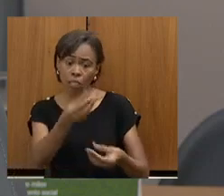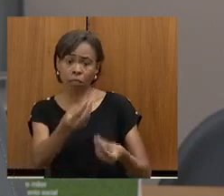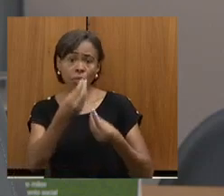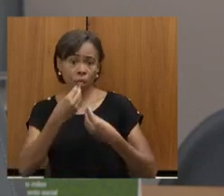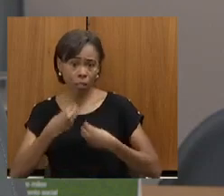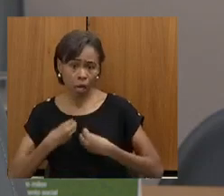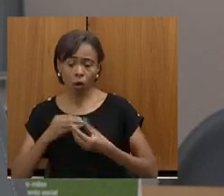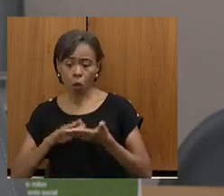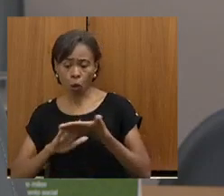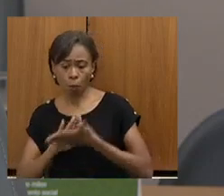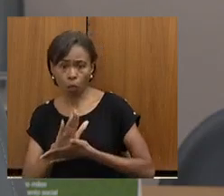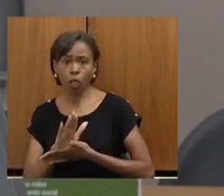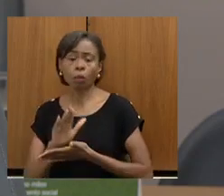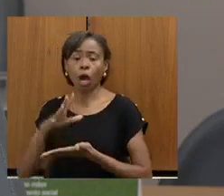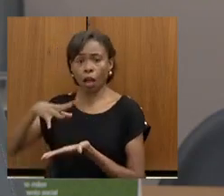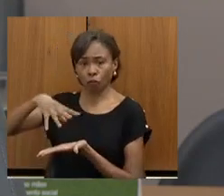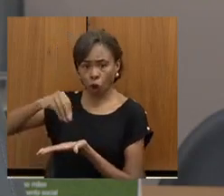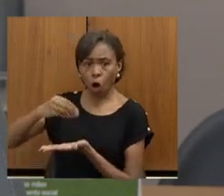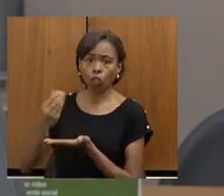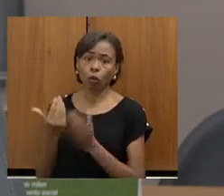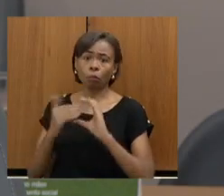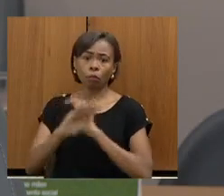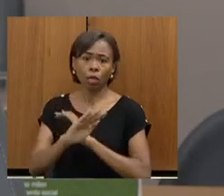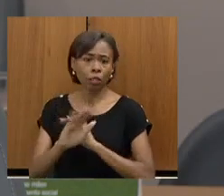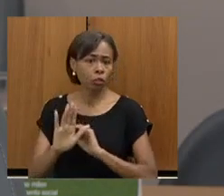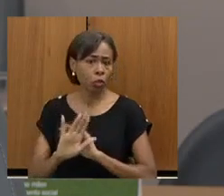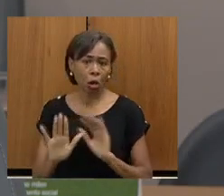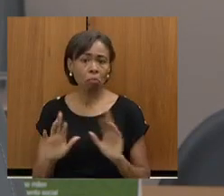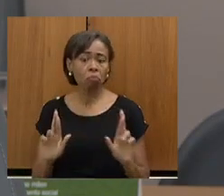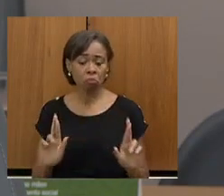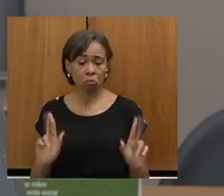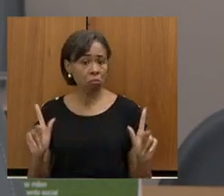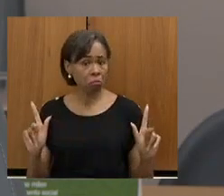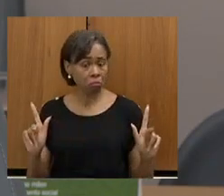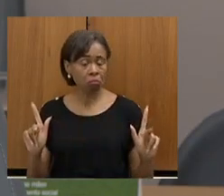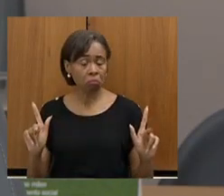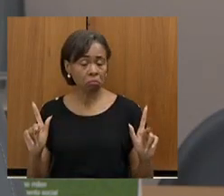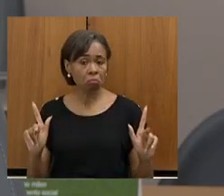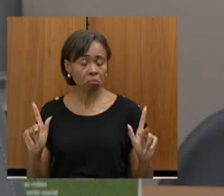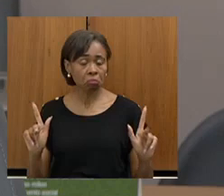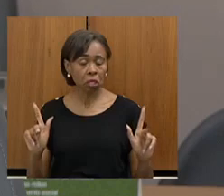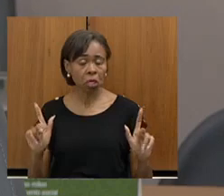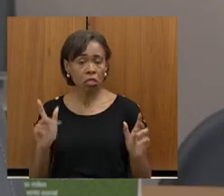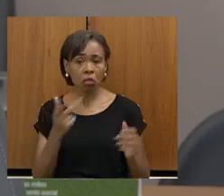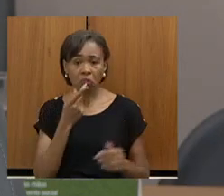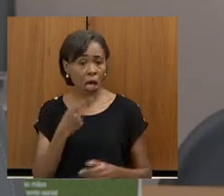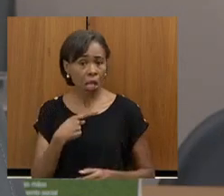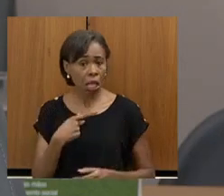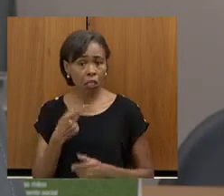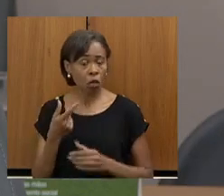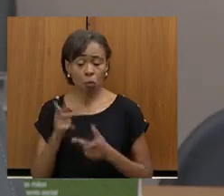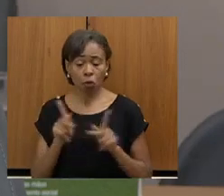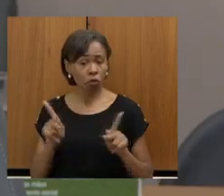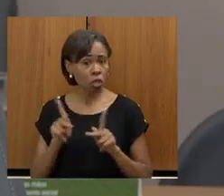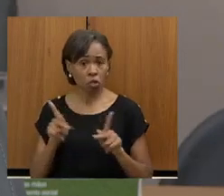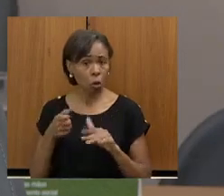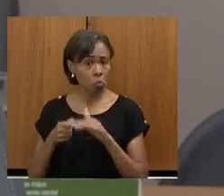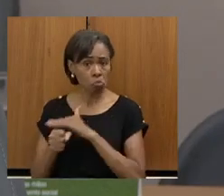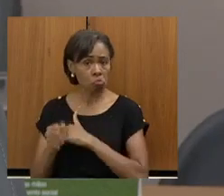faz, e eu mando foto. Então, o tratamento está diferente. Não me ofereceram nenhum professor. Também não pedi.